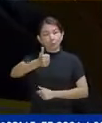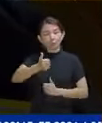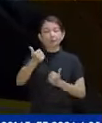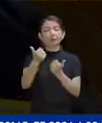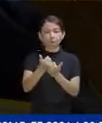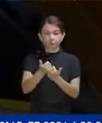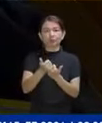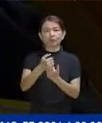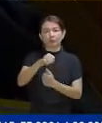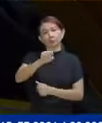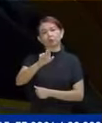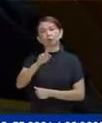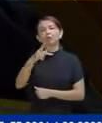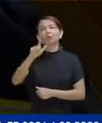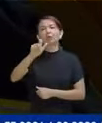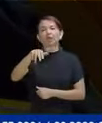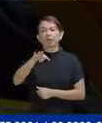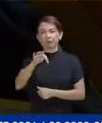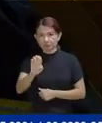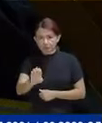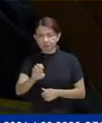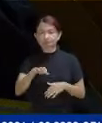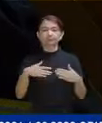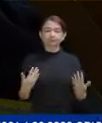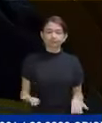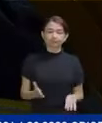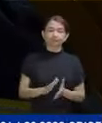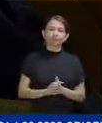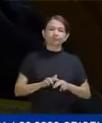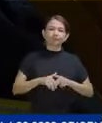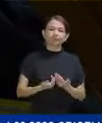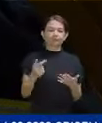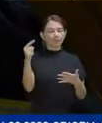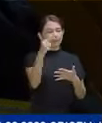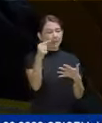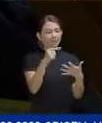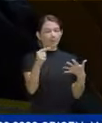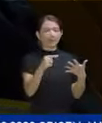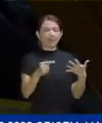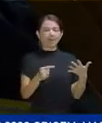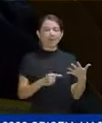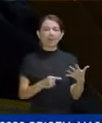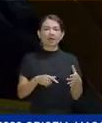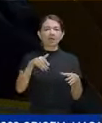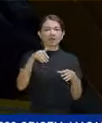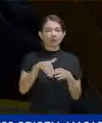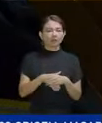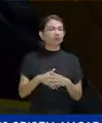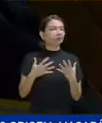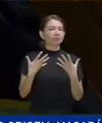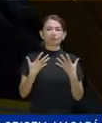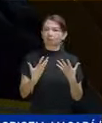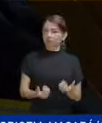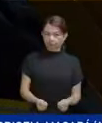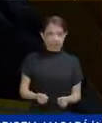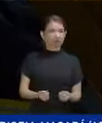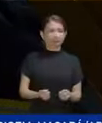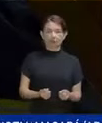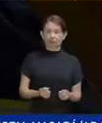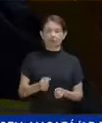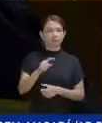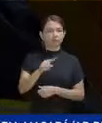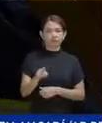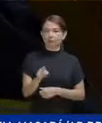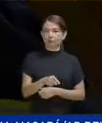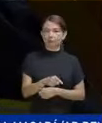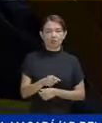Assim, o direito não socorre aos que dormem. Por todos os motivos aqui elencados, eu voto pela improcedência da ação declaratória de